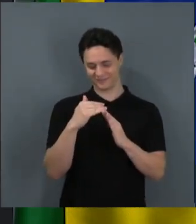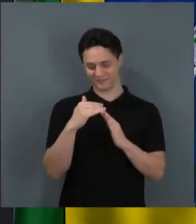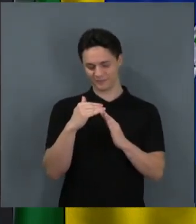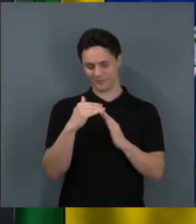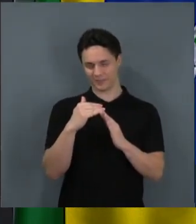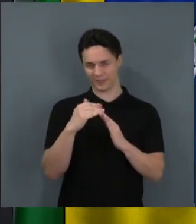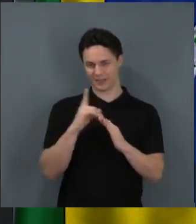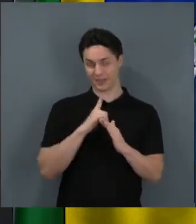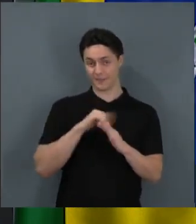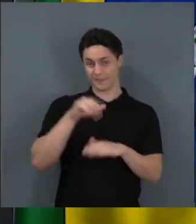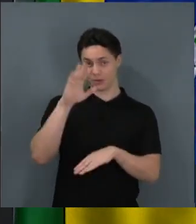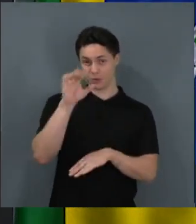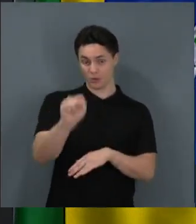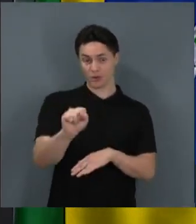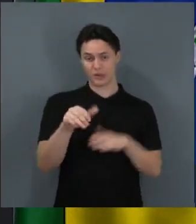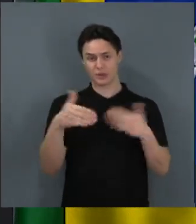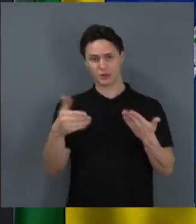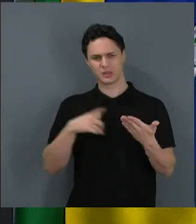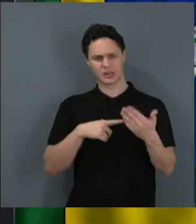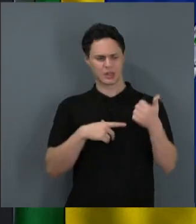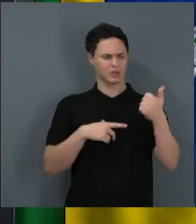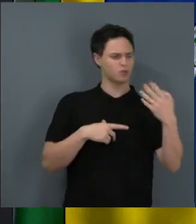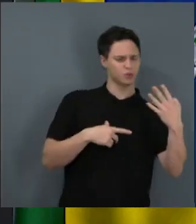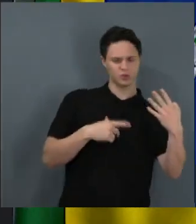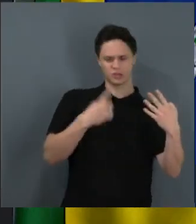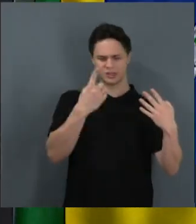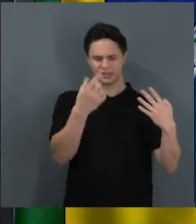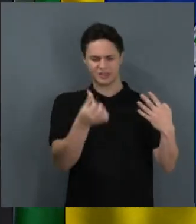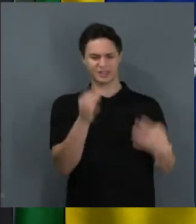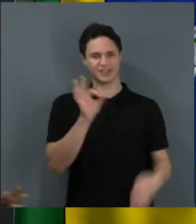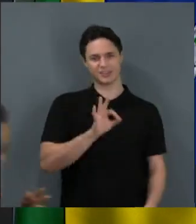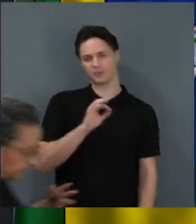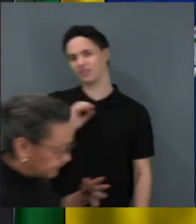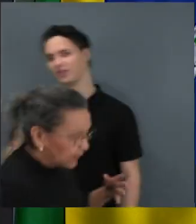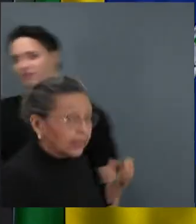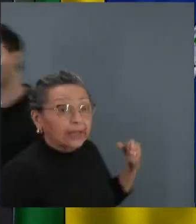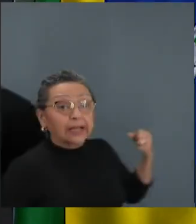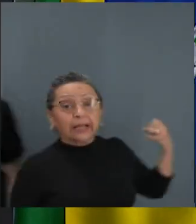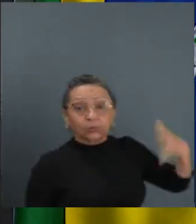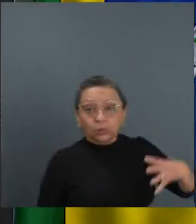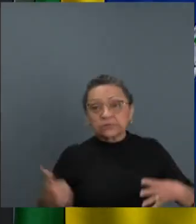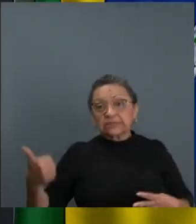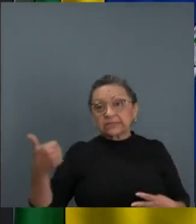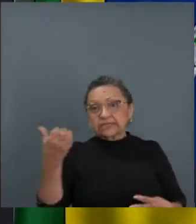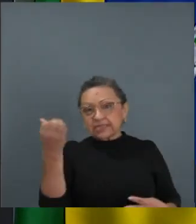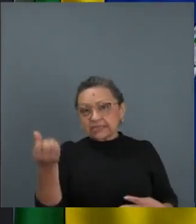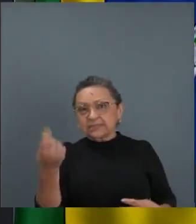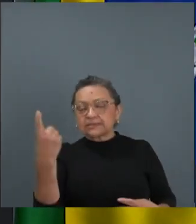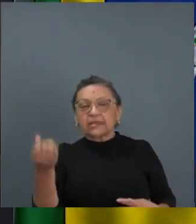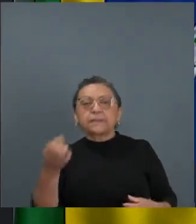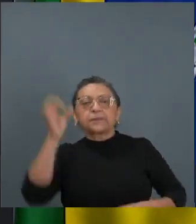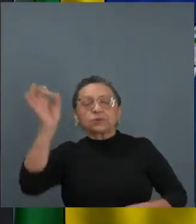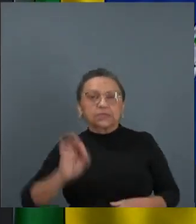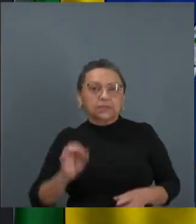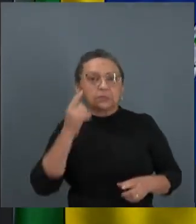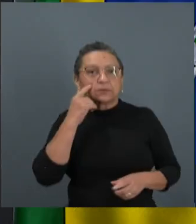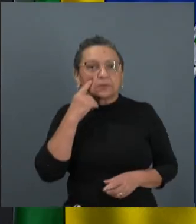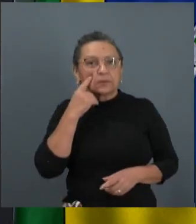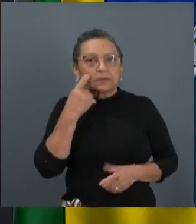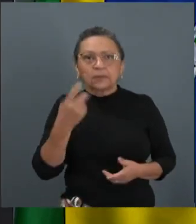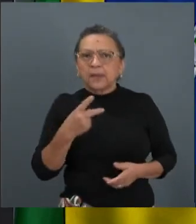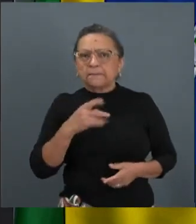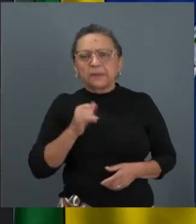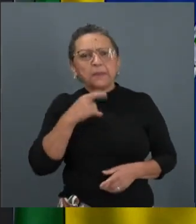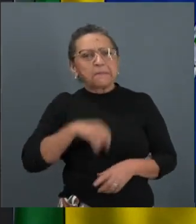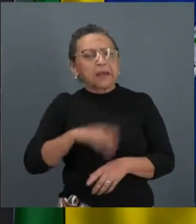8. Então, nós temos de 14% a 16% de acréscimo à nossa dívida em relação ao PIB. Nós estamos falando de um PIB de mais de 11